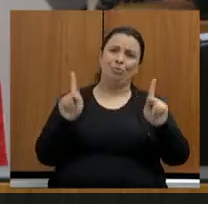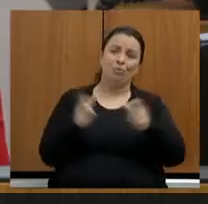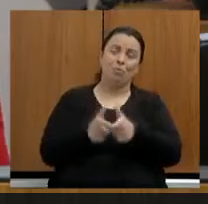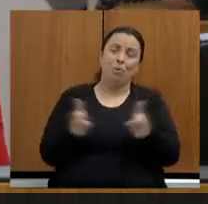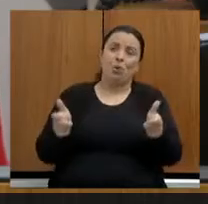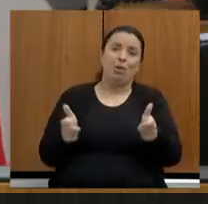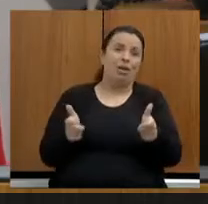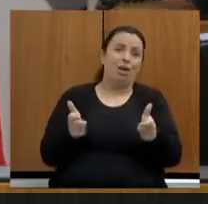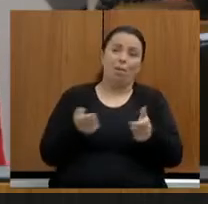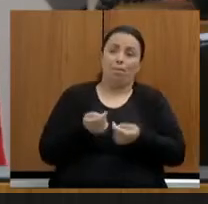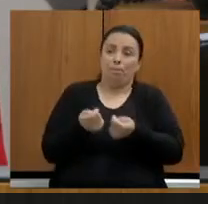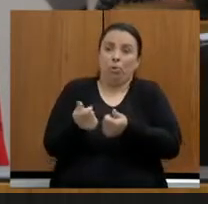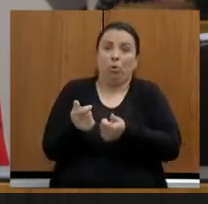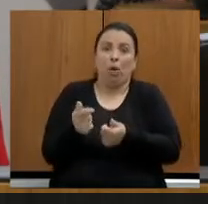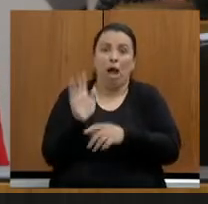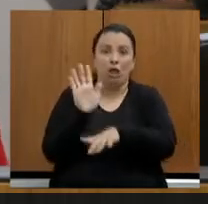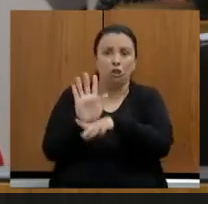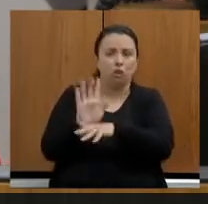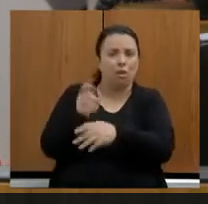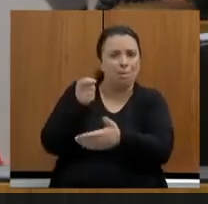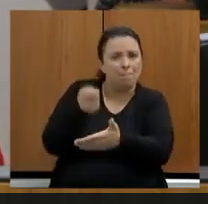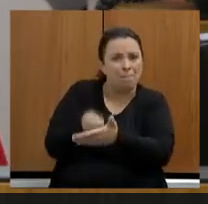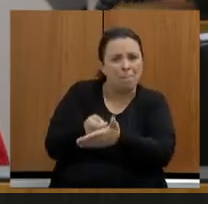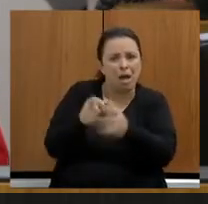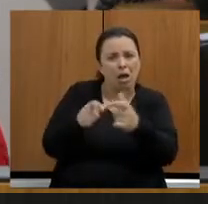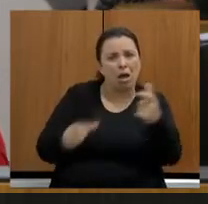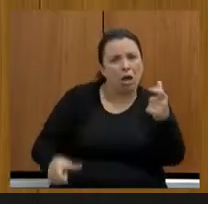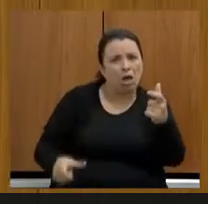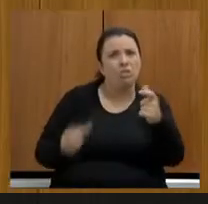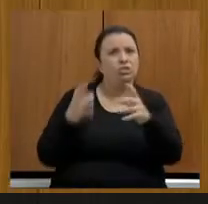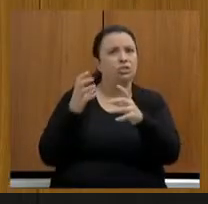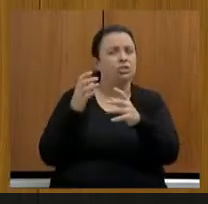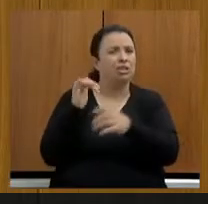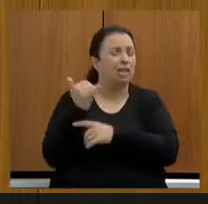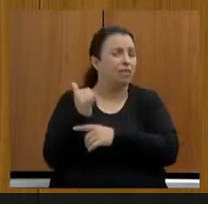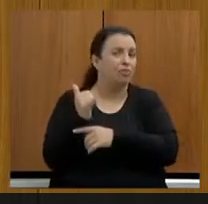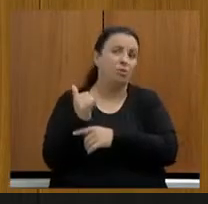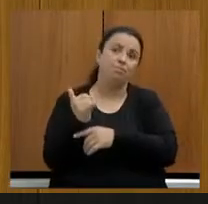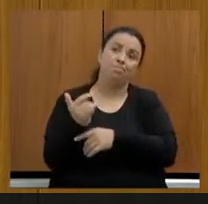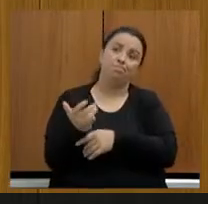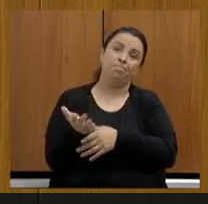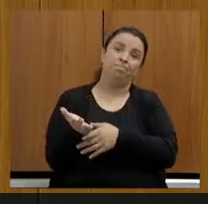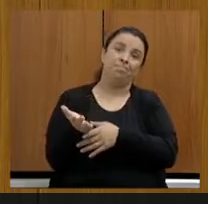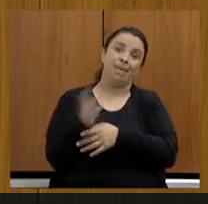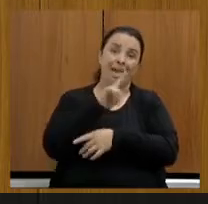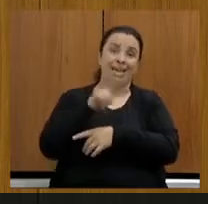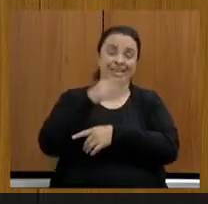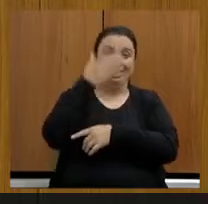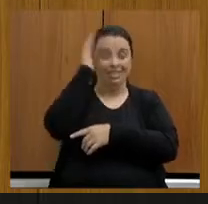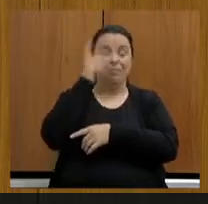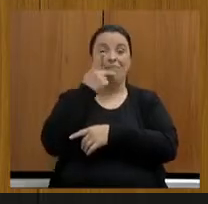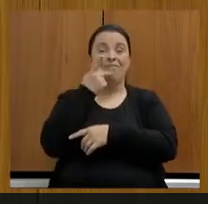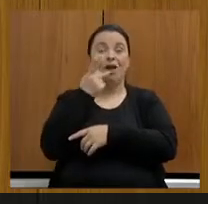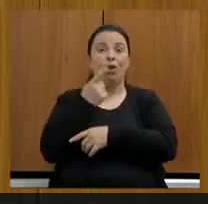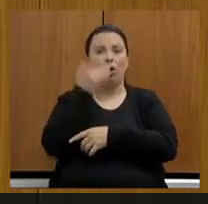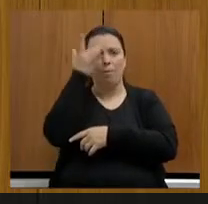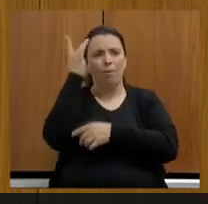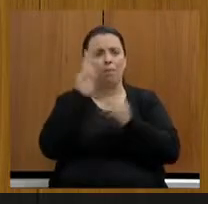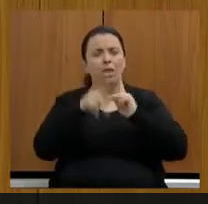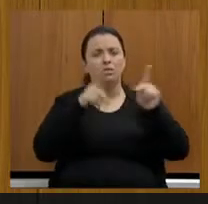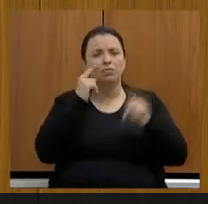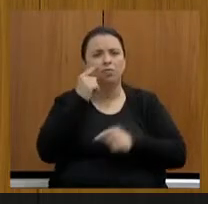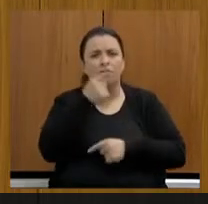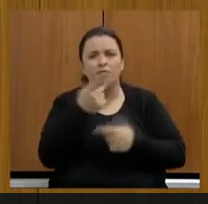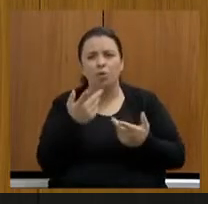uma informação errada dando a ideia a sociedade que os professores tinham recebido o dinheiro uma ajuda de custo